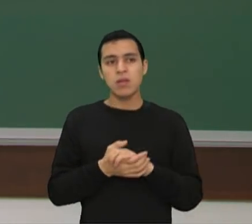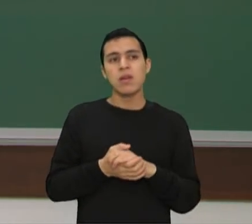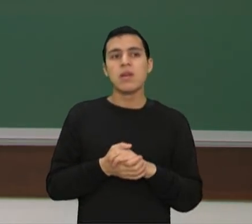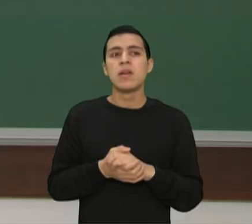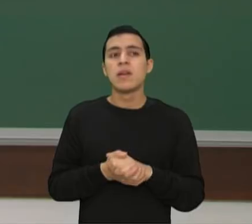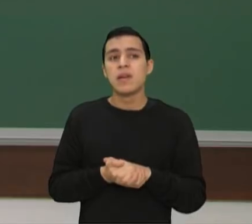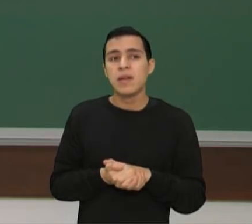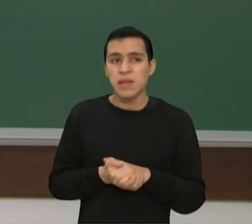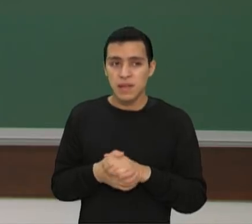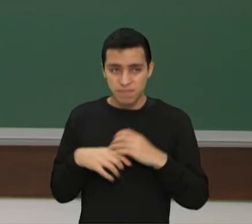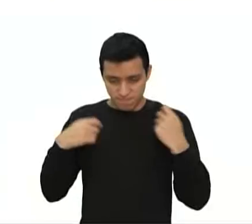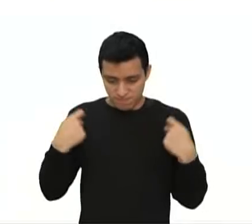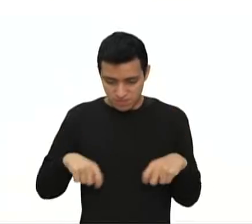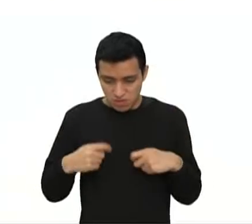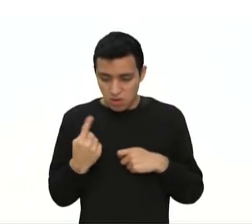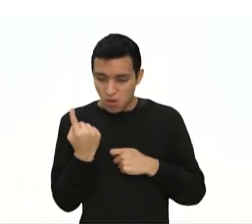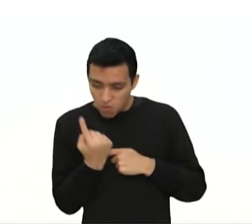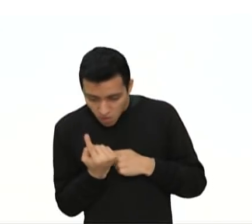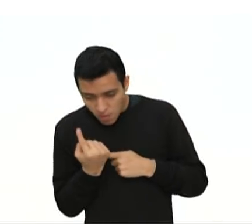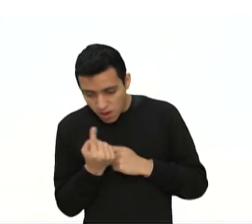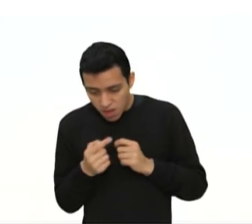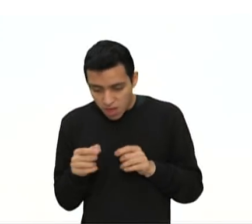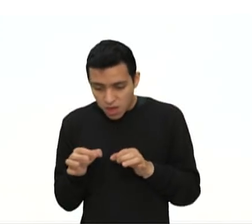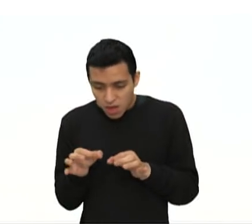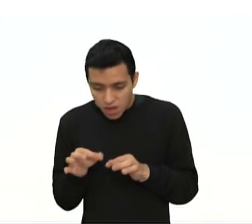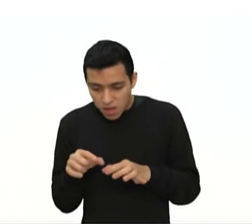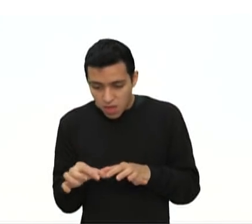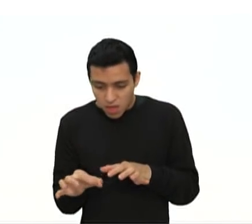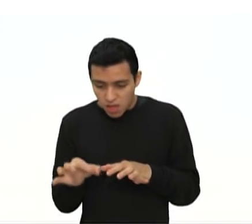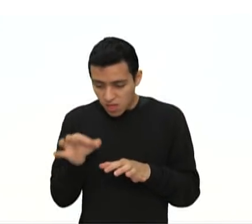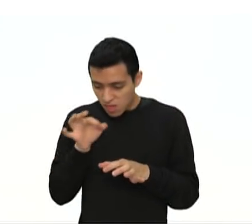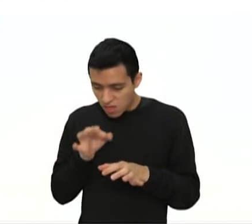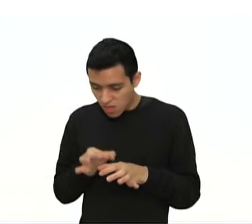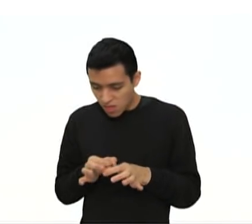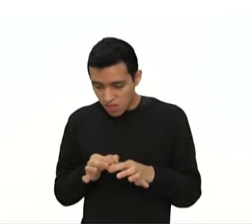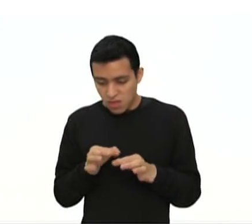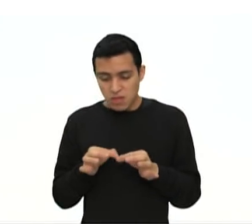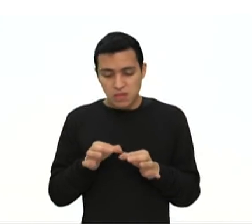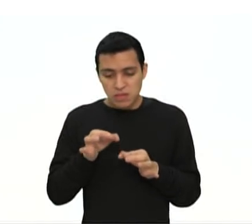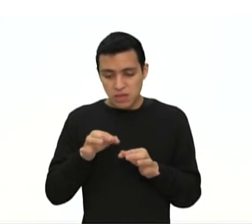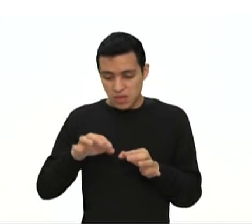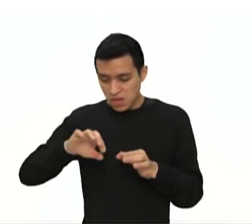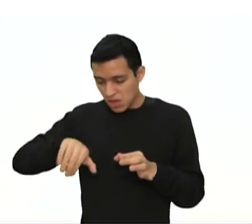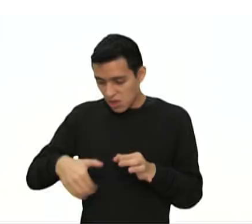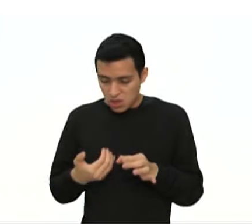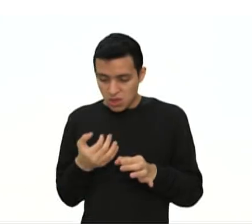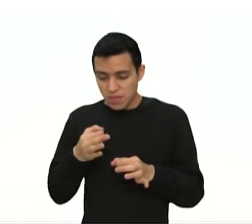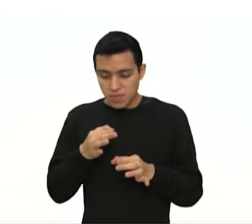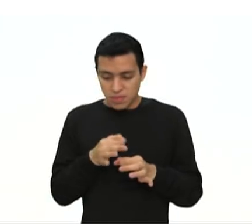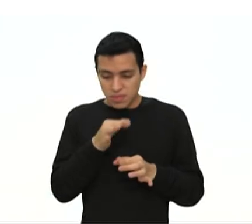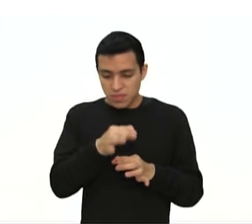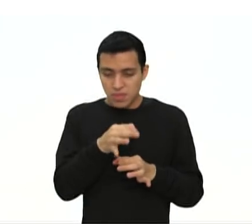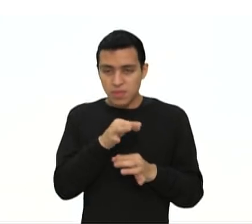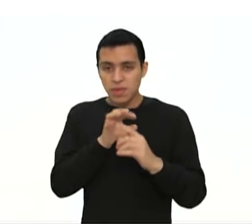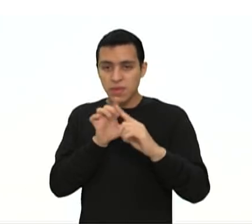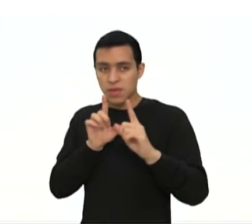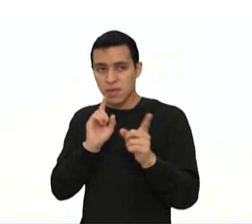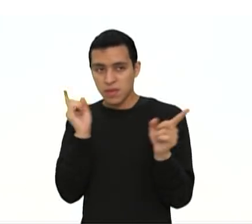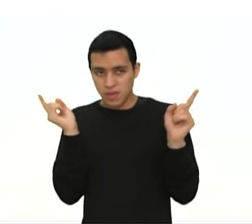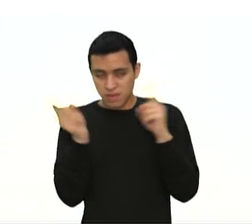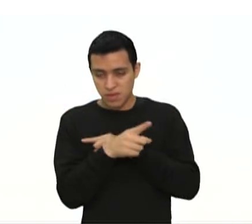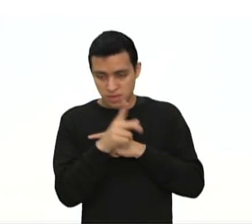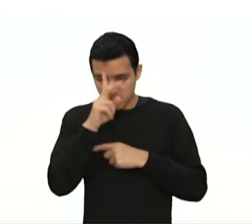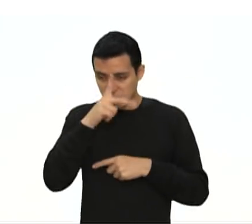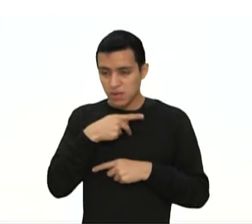Esvazie uma de suas covas e distribua essas sementes, uma por uma, nas covas subsequentes no sentido anti-horário, inclusive em